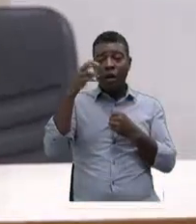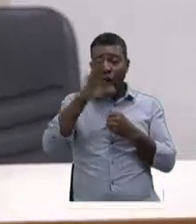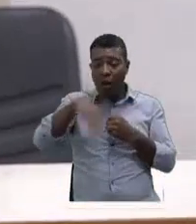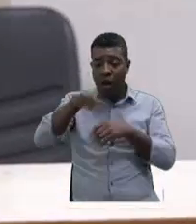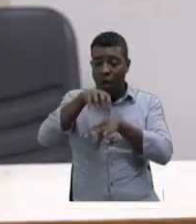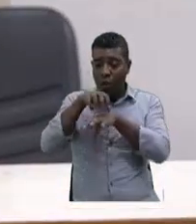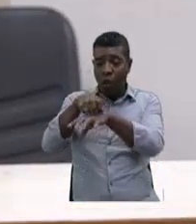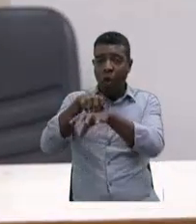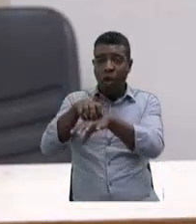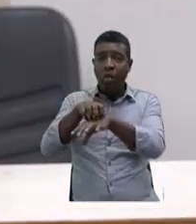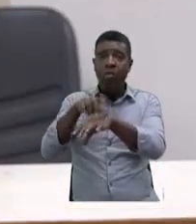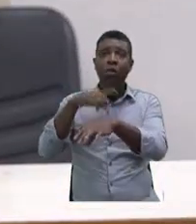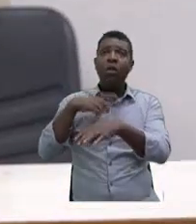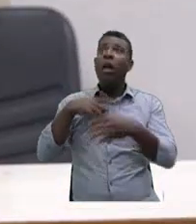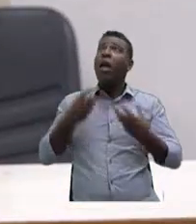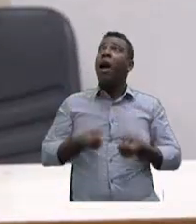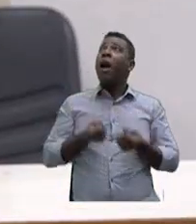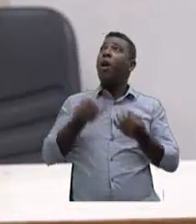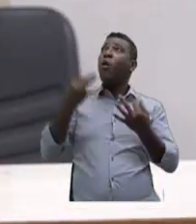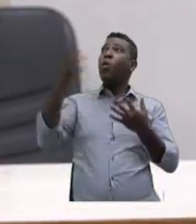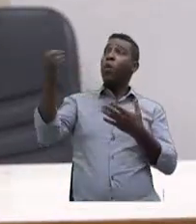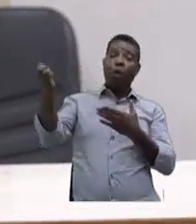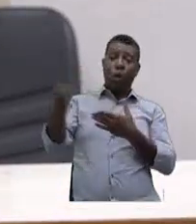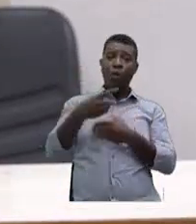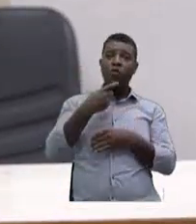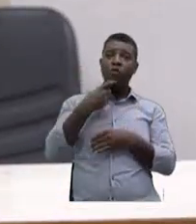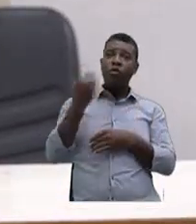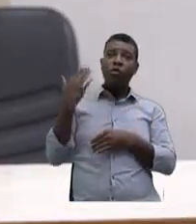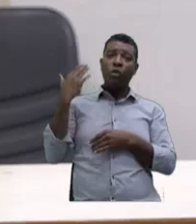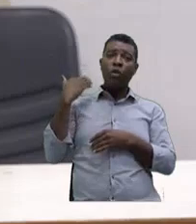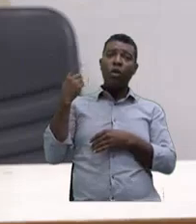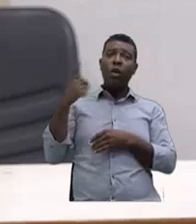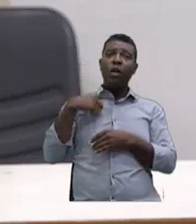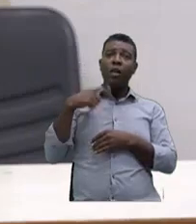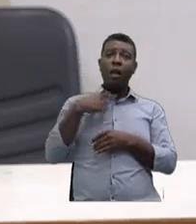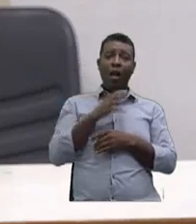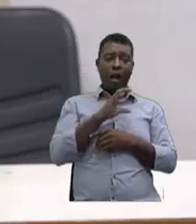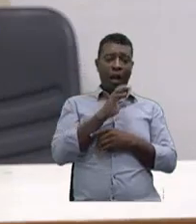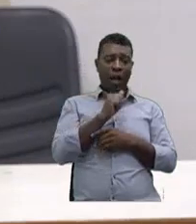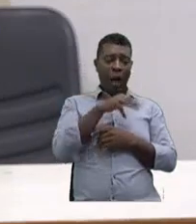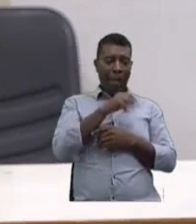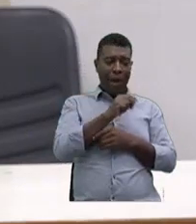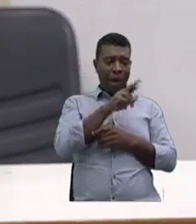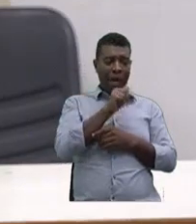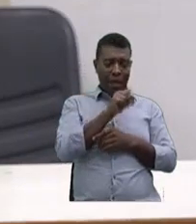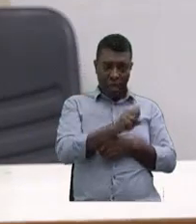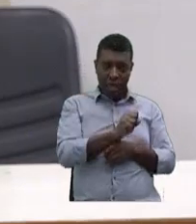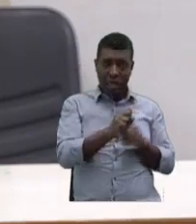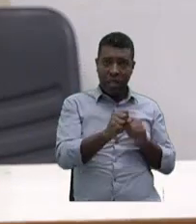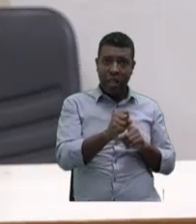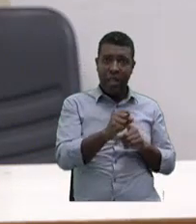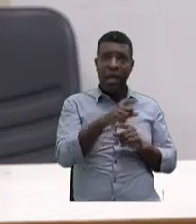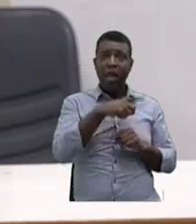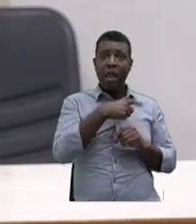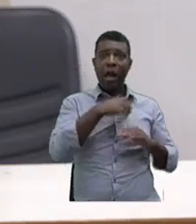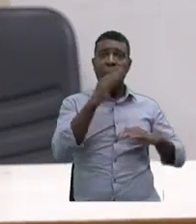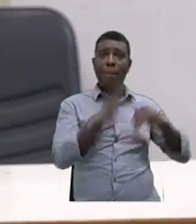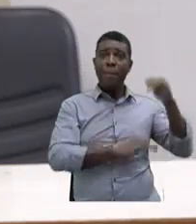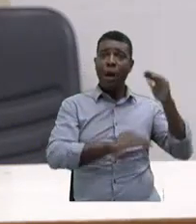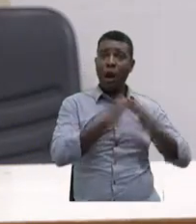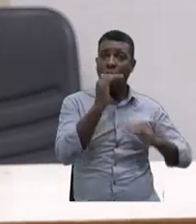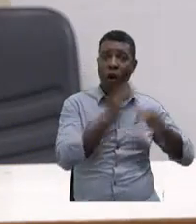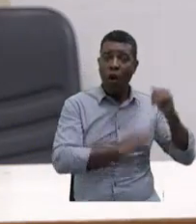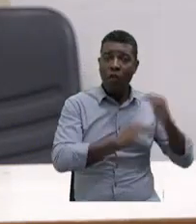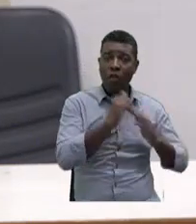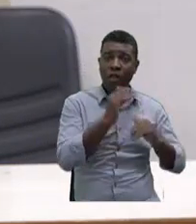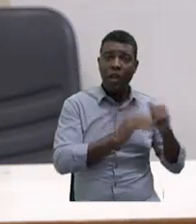mundo, salvo alguns novos que saíram agora, que você tem as câmaras e tudo, você tem ainda profissionais,